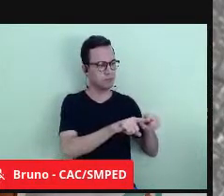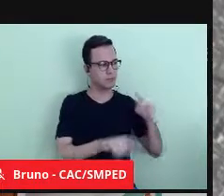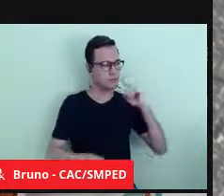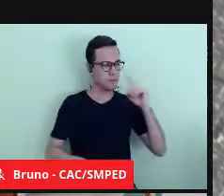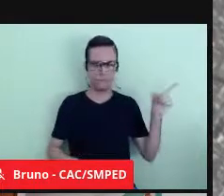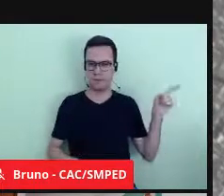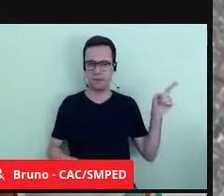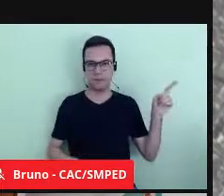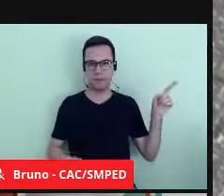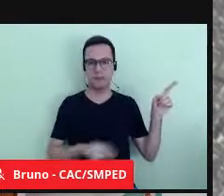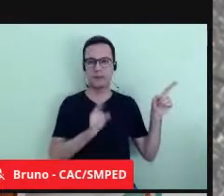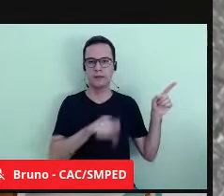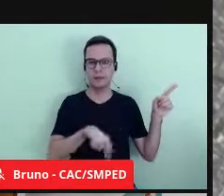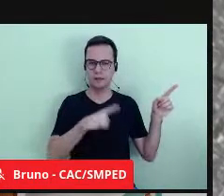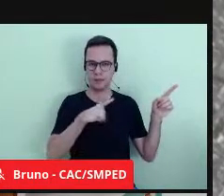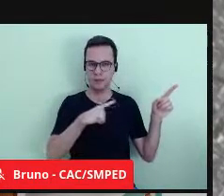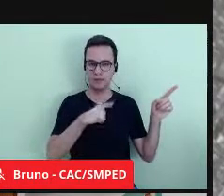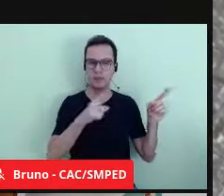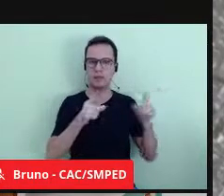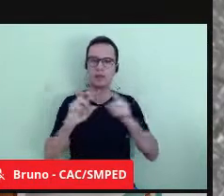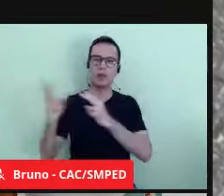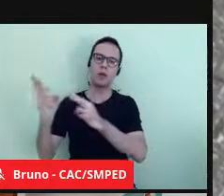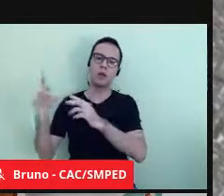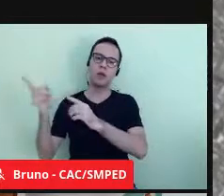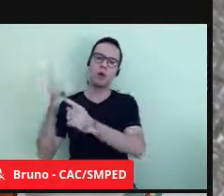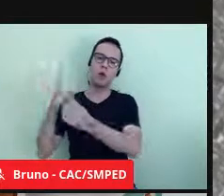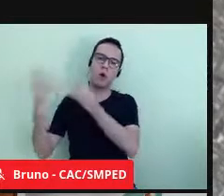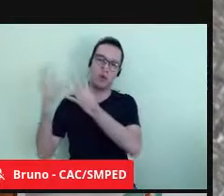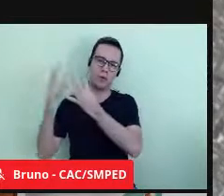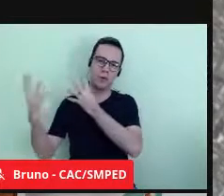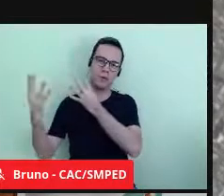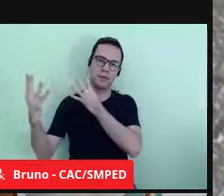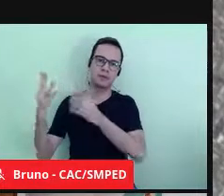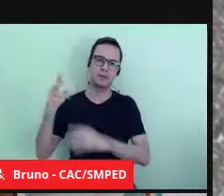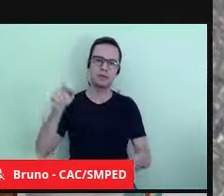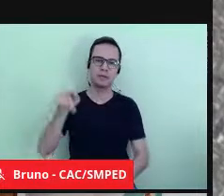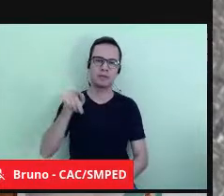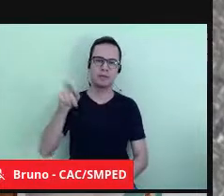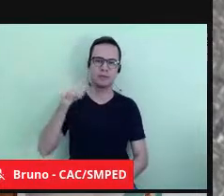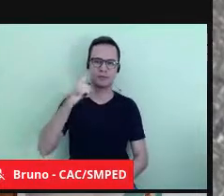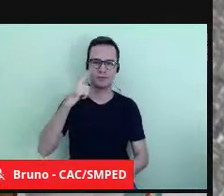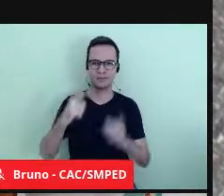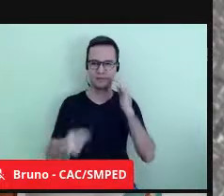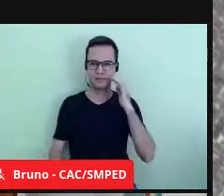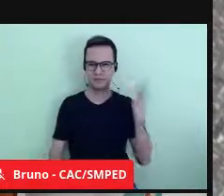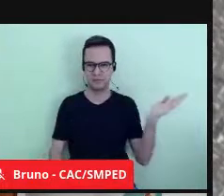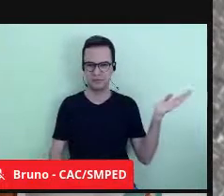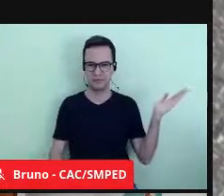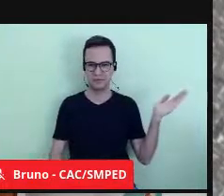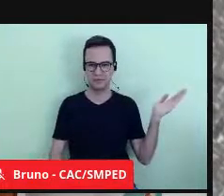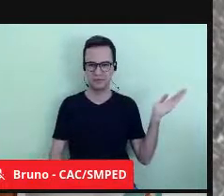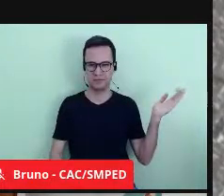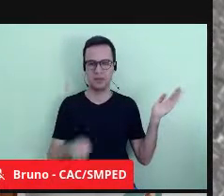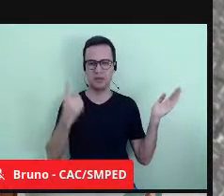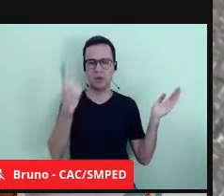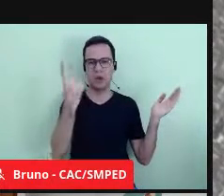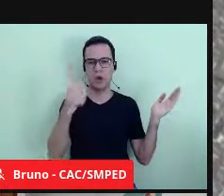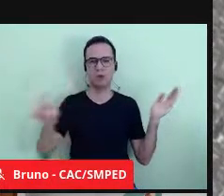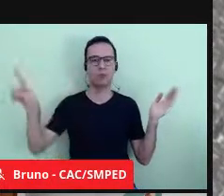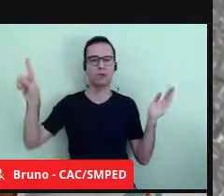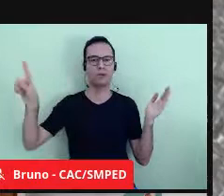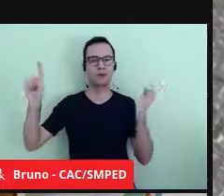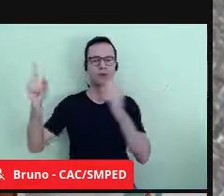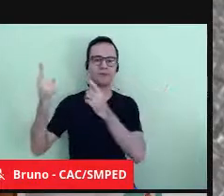Esse triângulo ele é formado aqui pela Rodovia Presidente Dutra, que é esse rasgo aqui na cidade de São Paulo, né? É o último trecho da